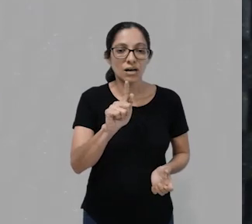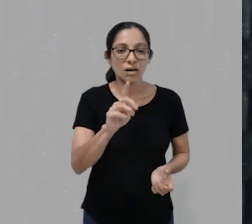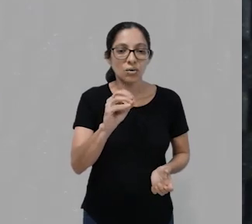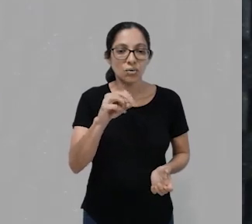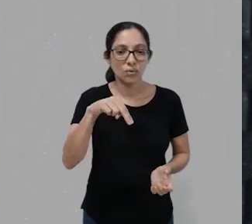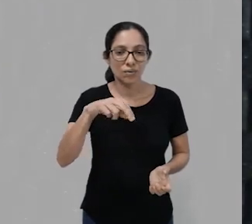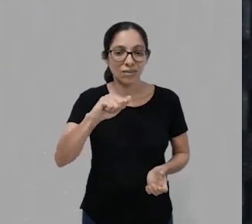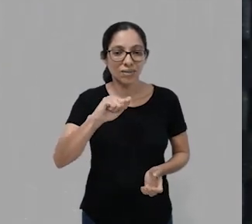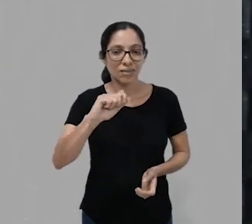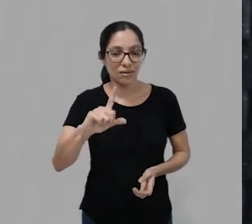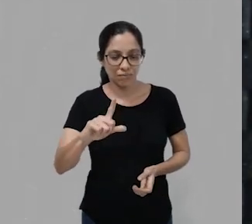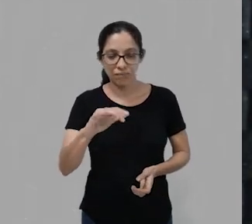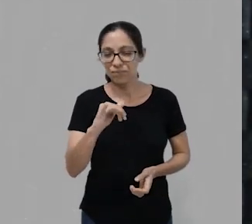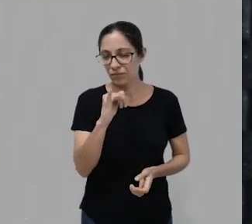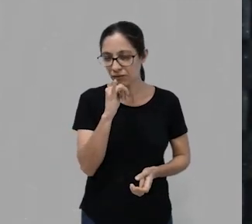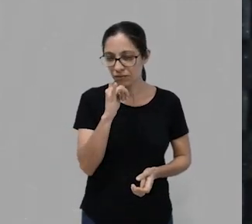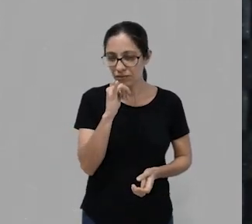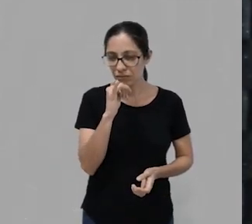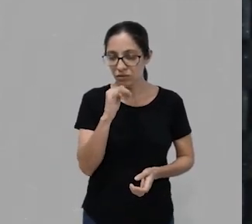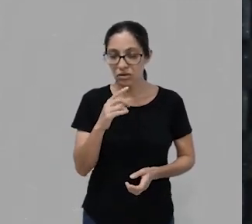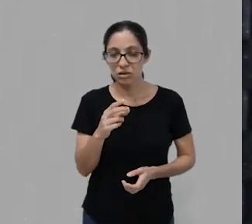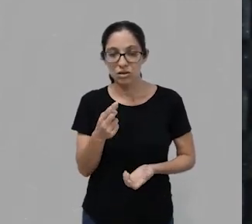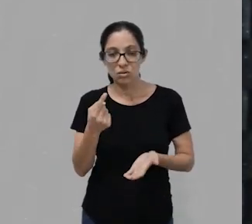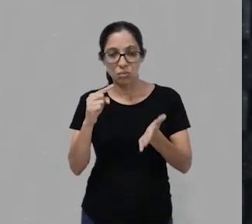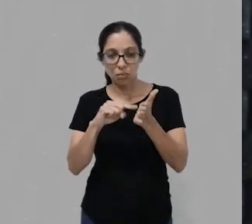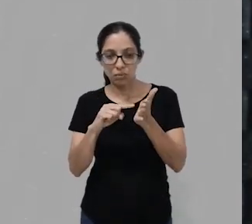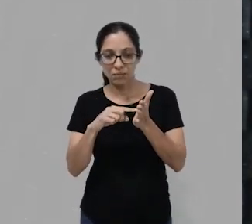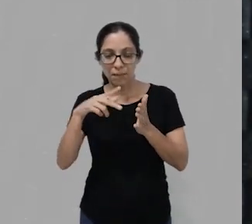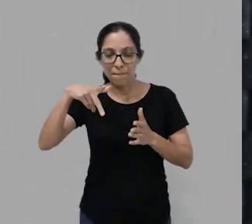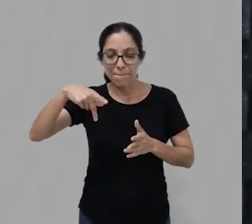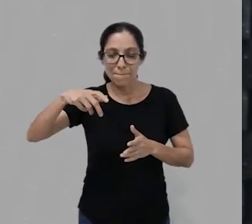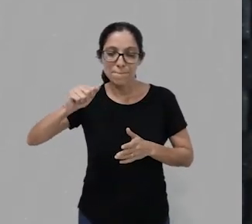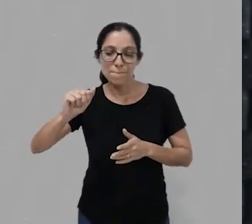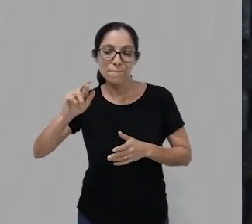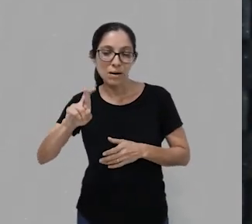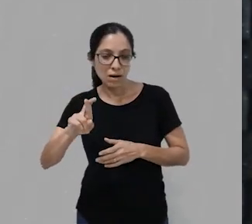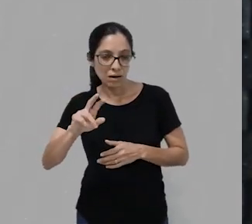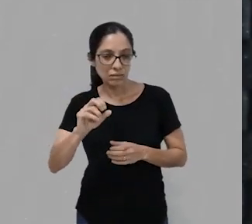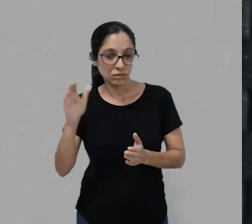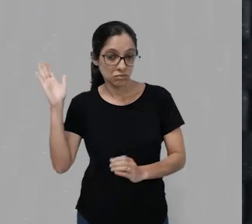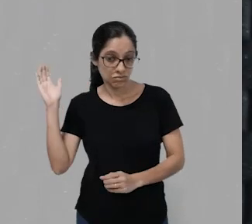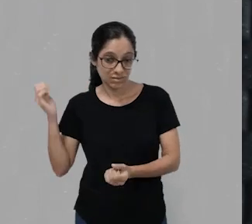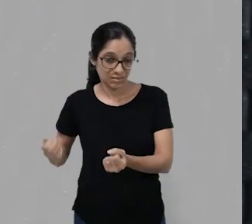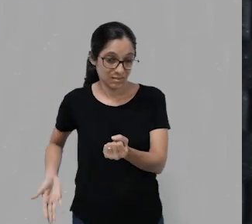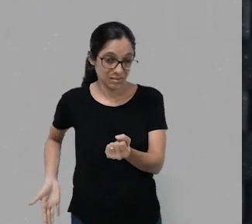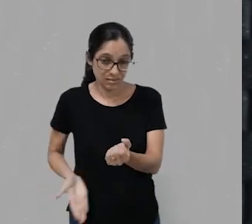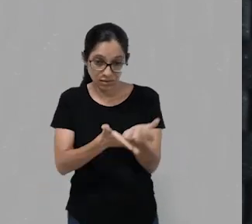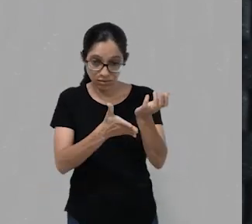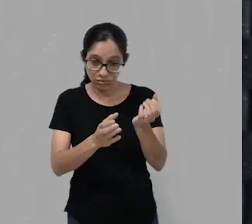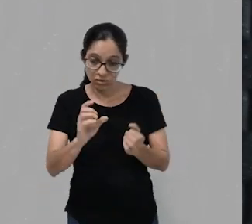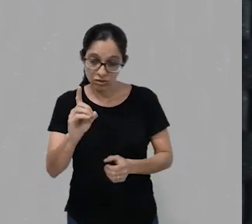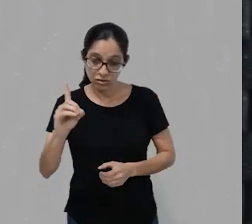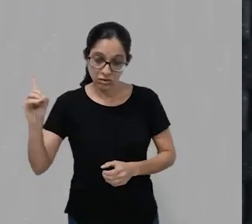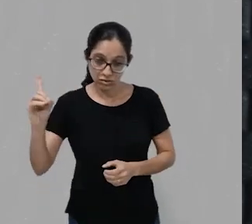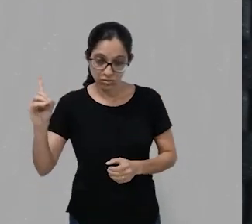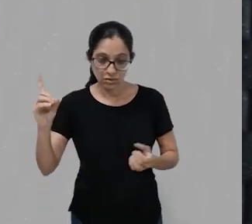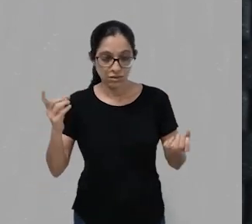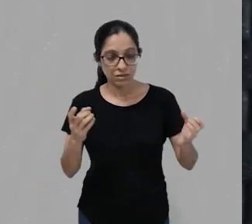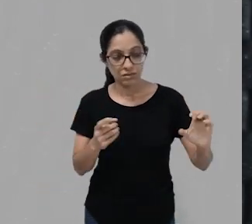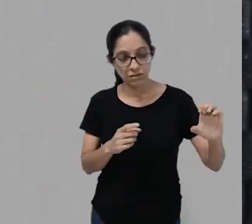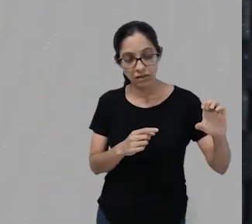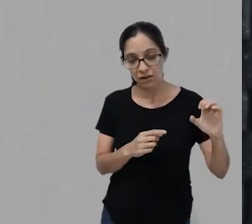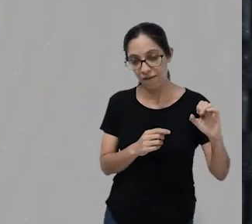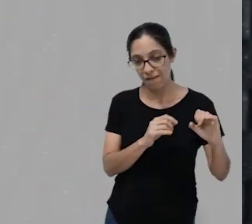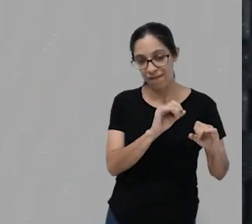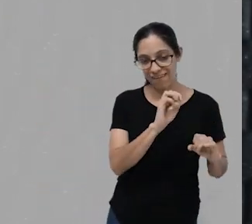estou numa pontuação par, eu saco do lado direito. Se eu estou numa pontuação ímpar, eu